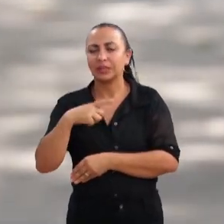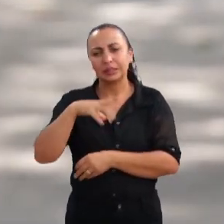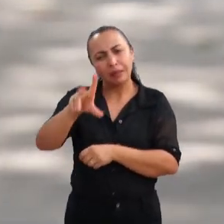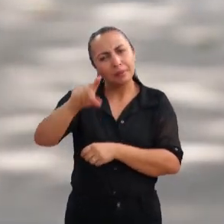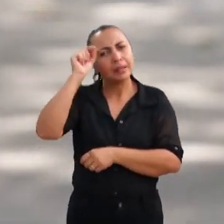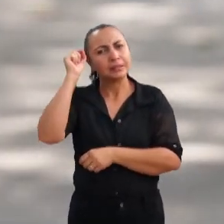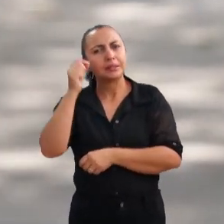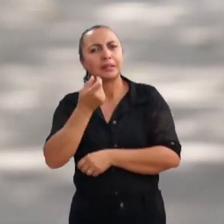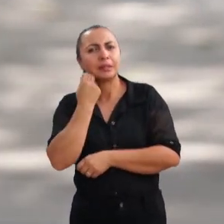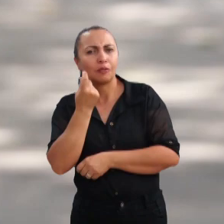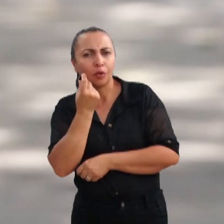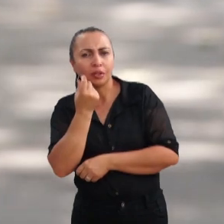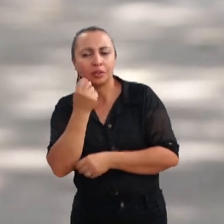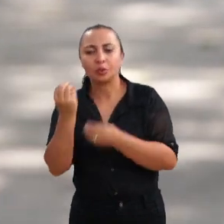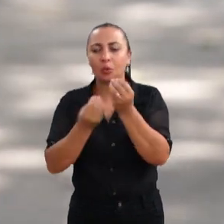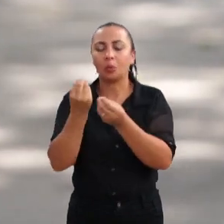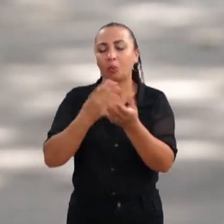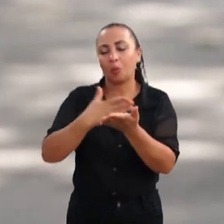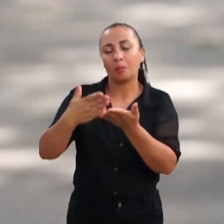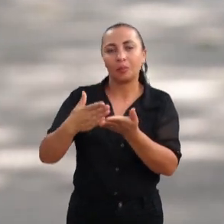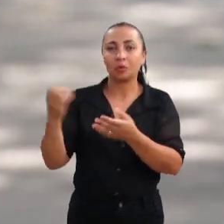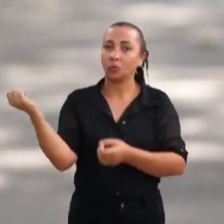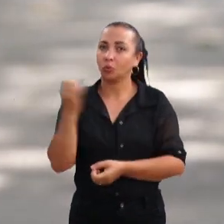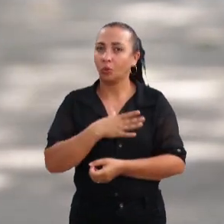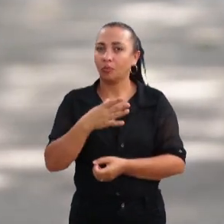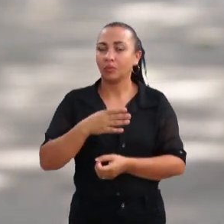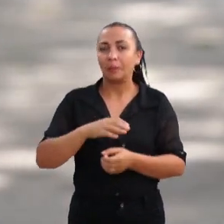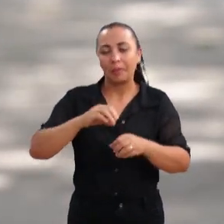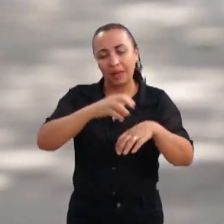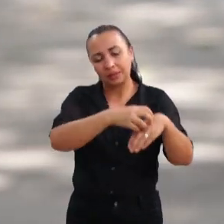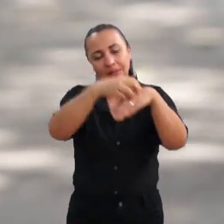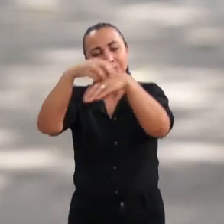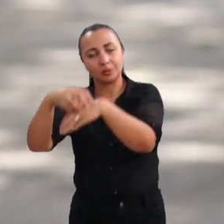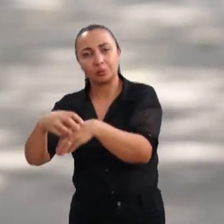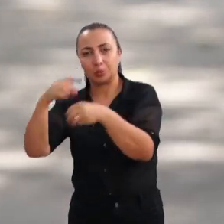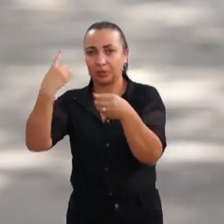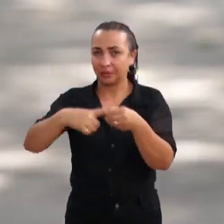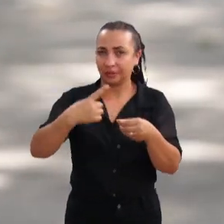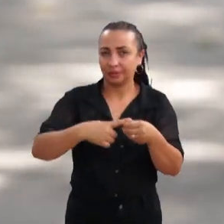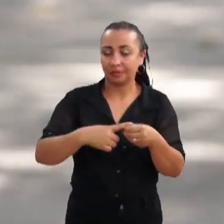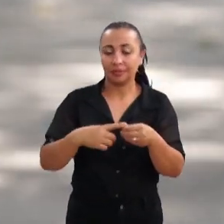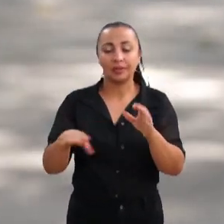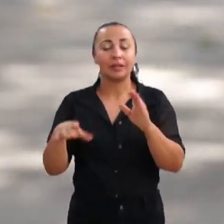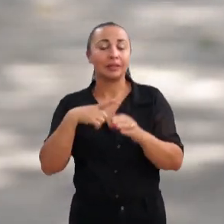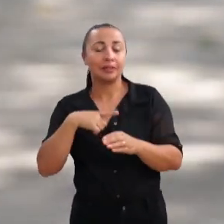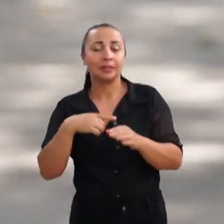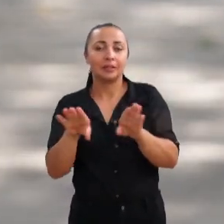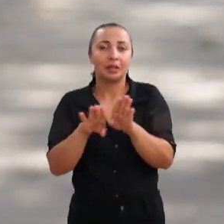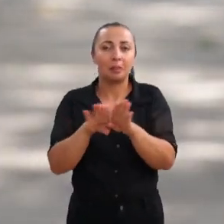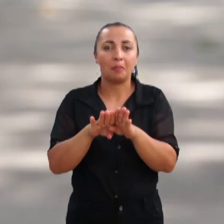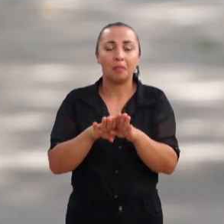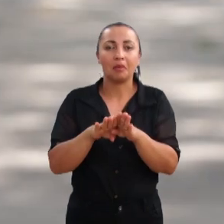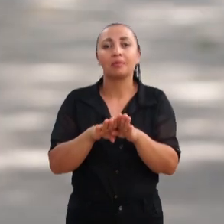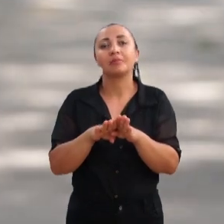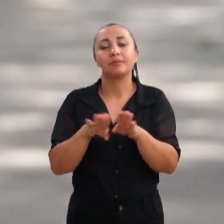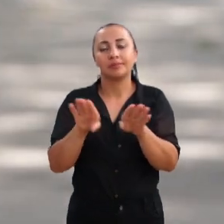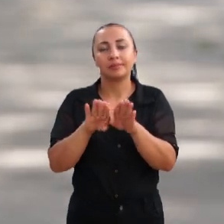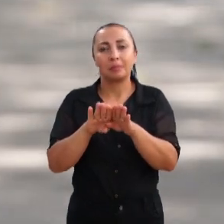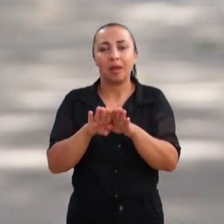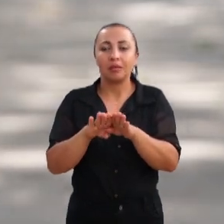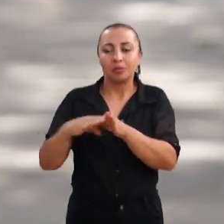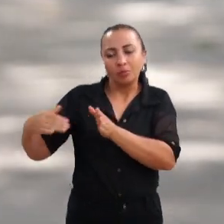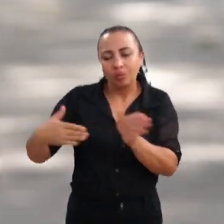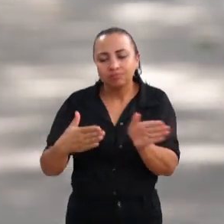destacado na implantação de algumas iniciativas consideradas inovadoras na área de mobilidade urbana, e tem até uma